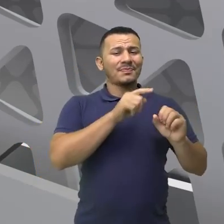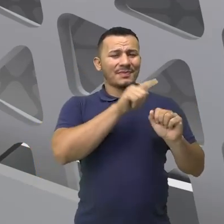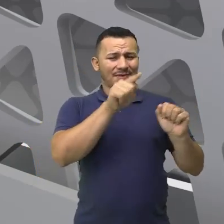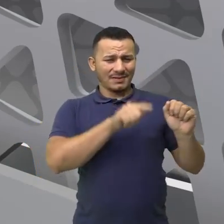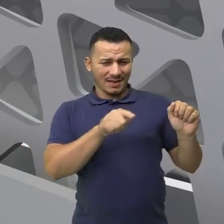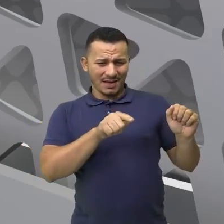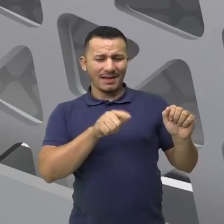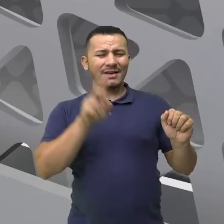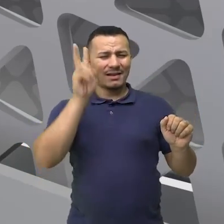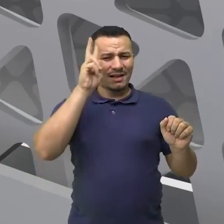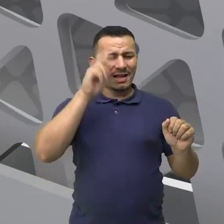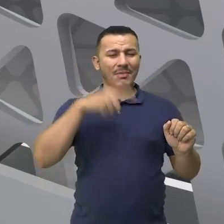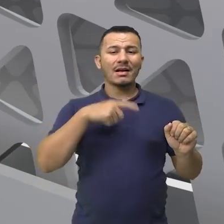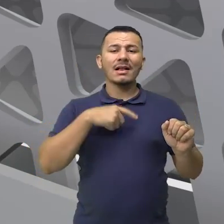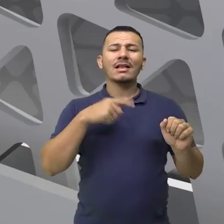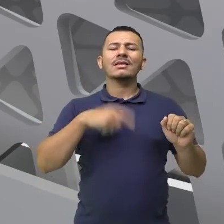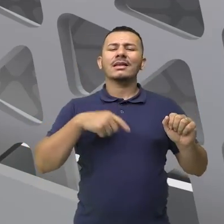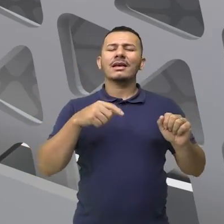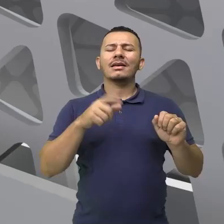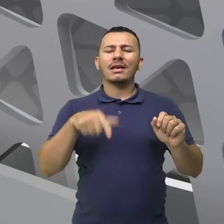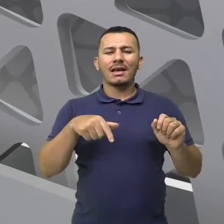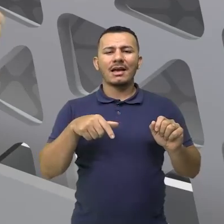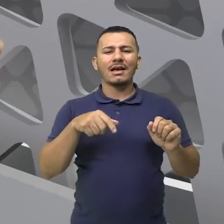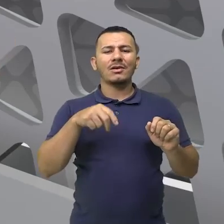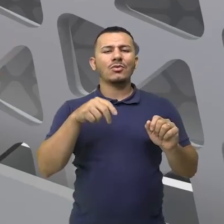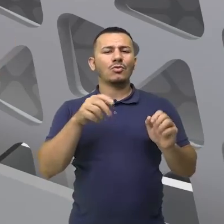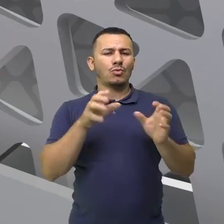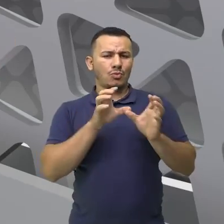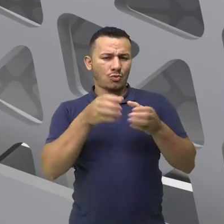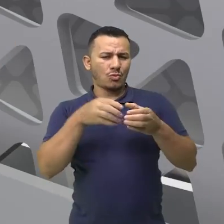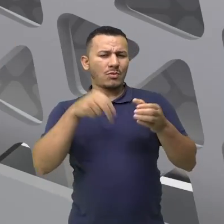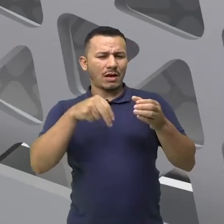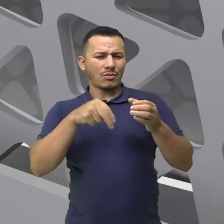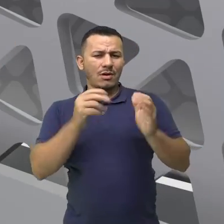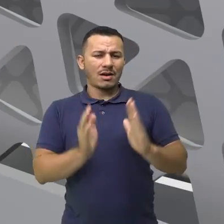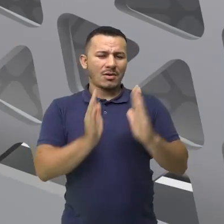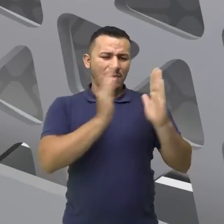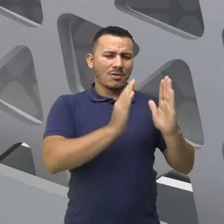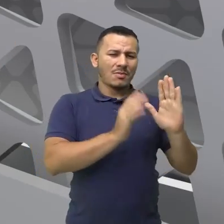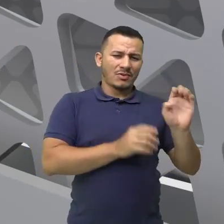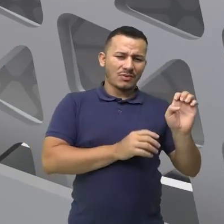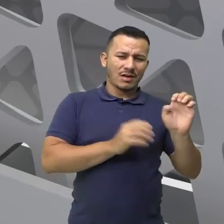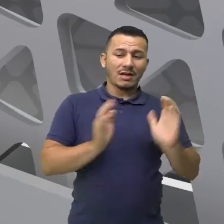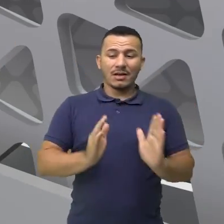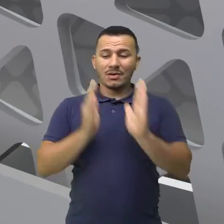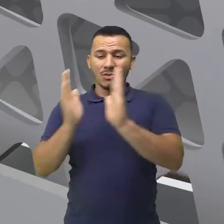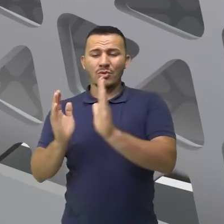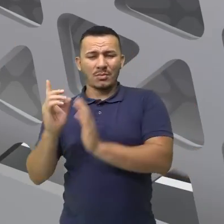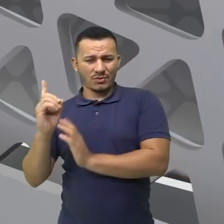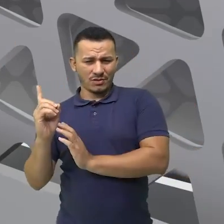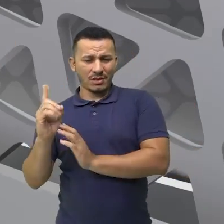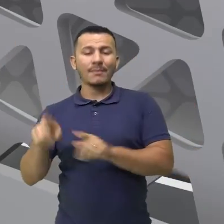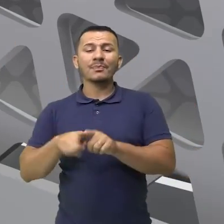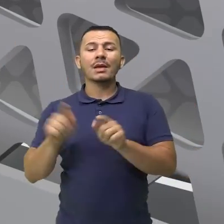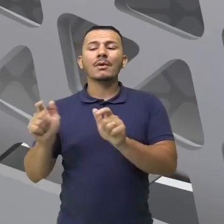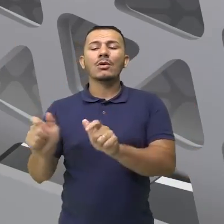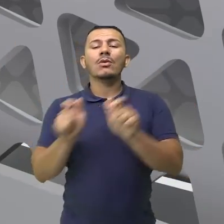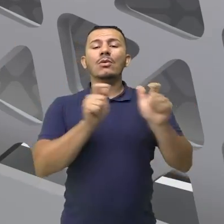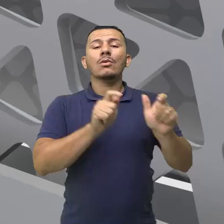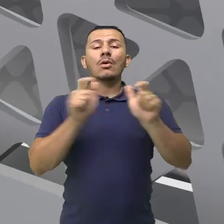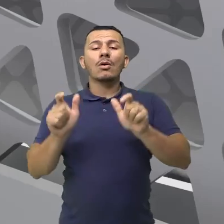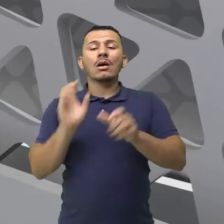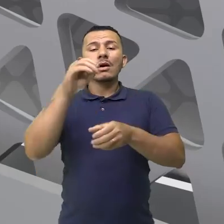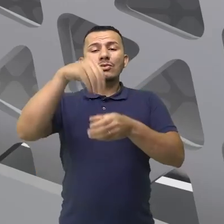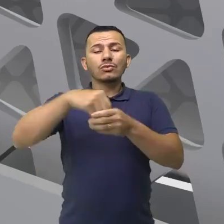aquele crescimento, né, do número natural para a esquerda, aparecendo os números negativos. Vimos a questão do posicionamento dele